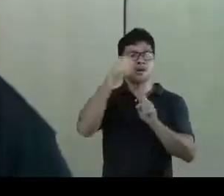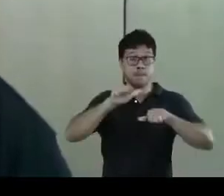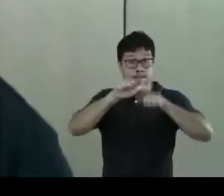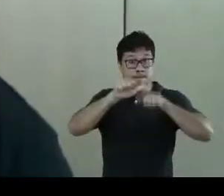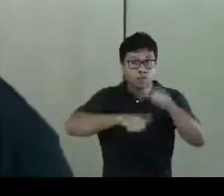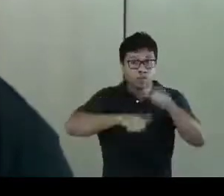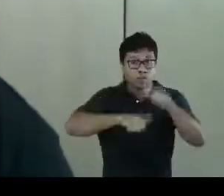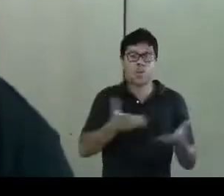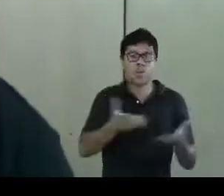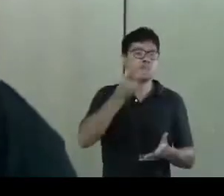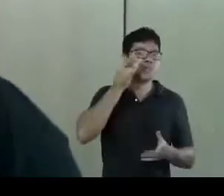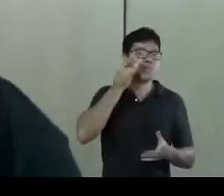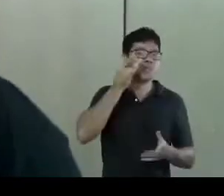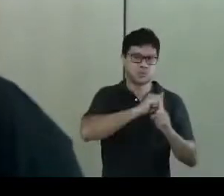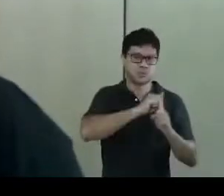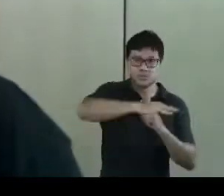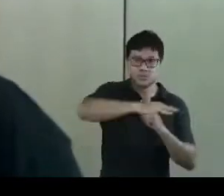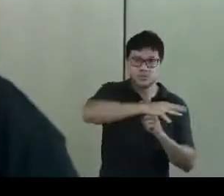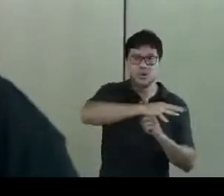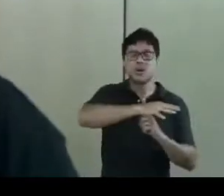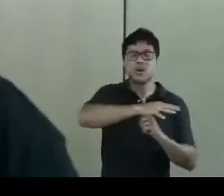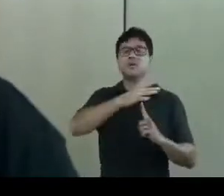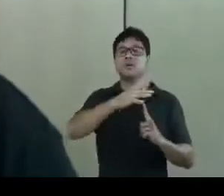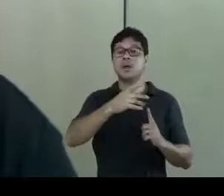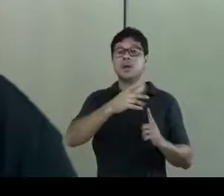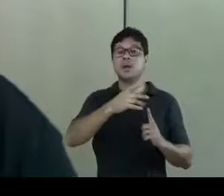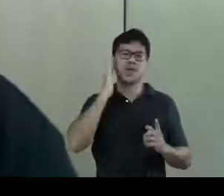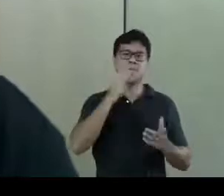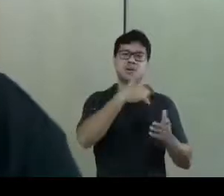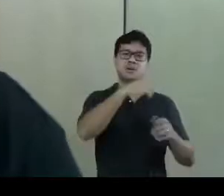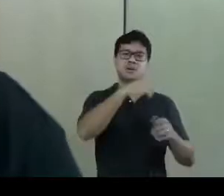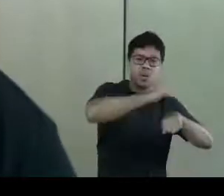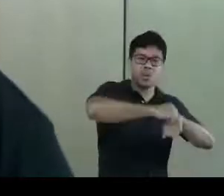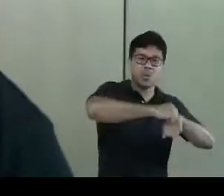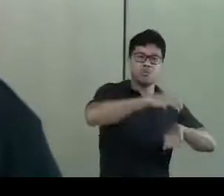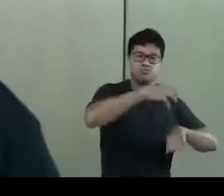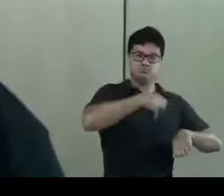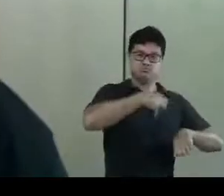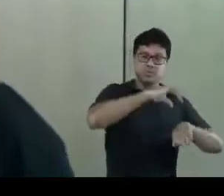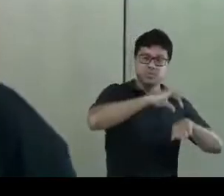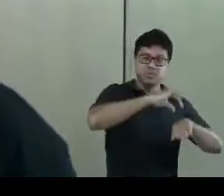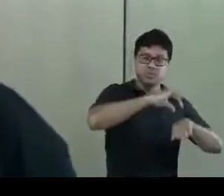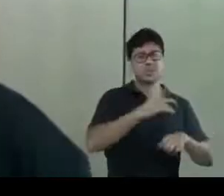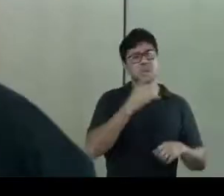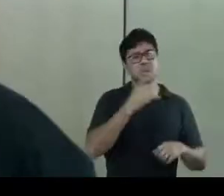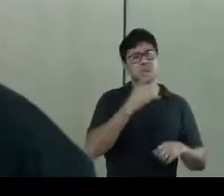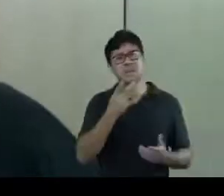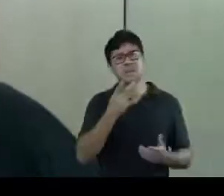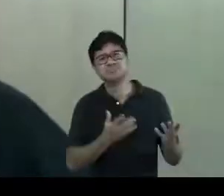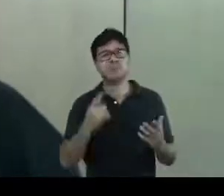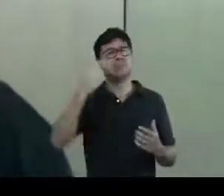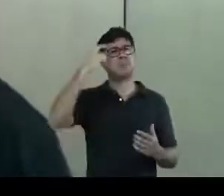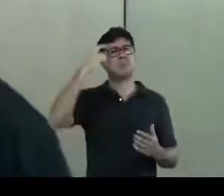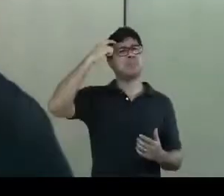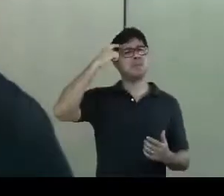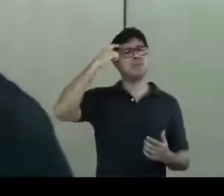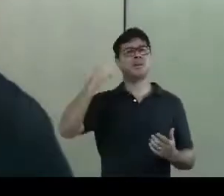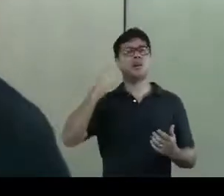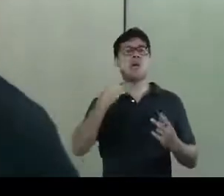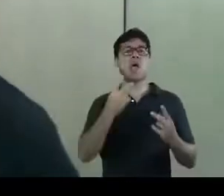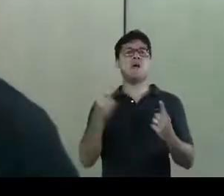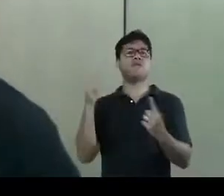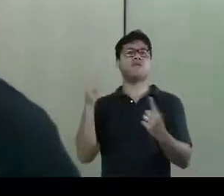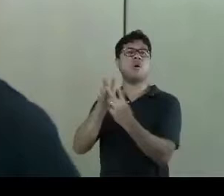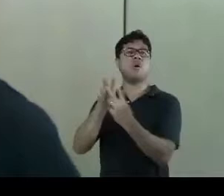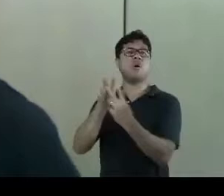transformam a realidade social, mesmo aquela realidade que é concreta. Então, talvez não caiba mais a gente pensar muito numa perspectiva